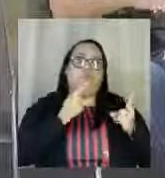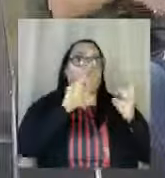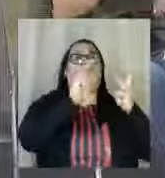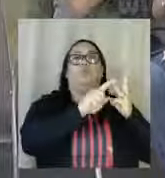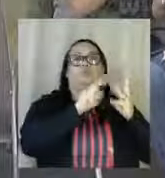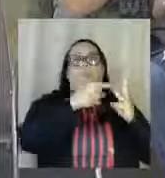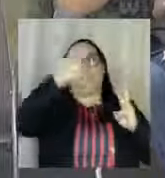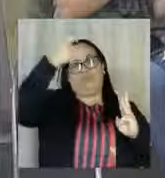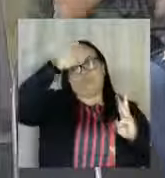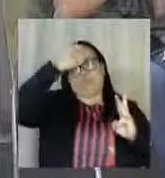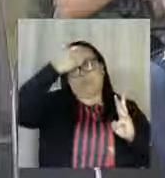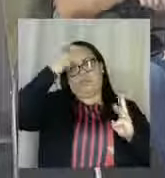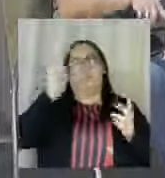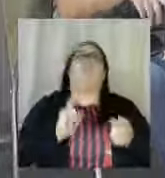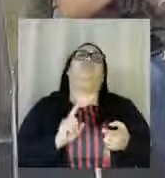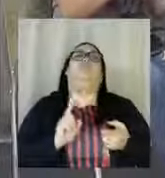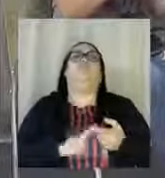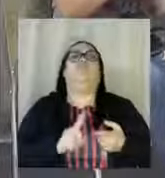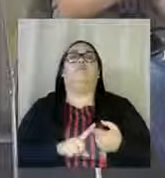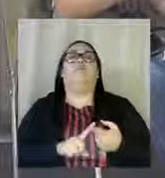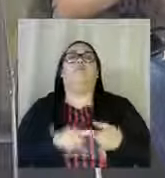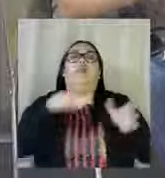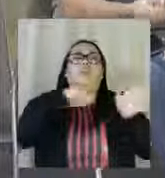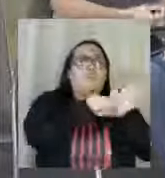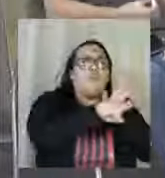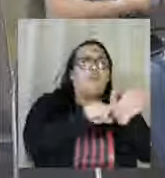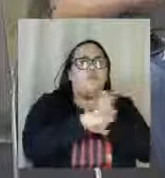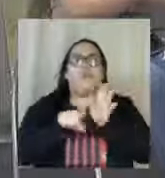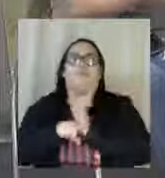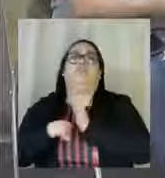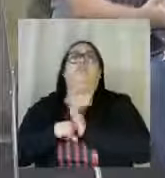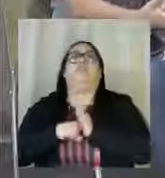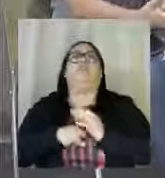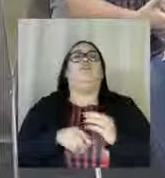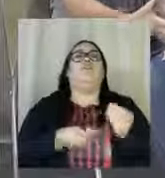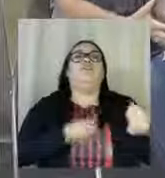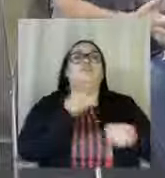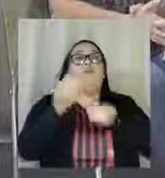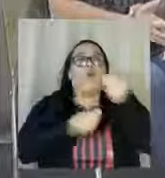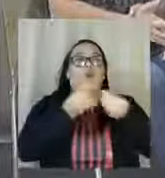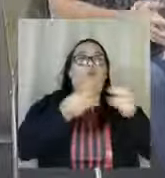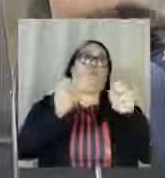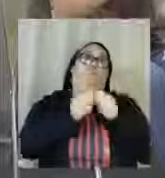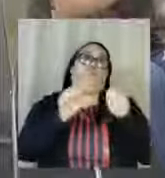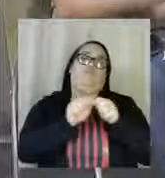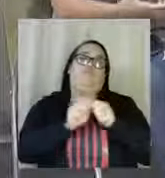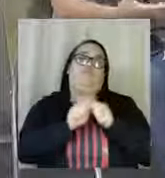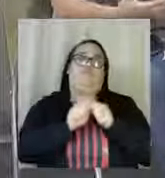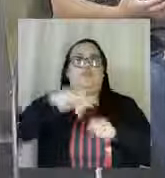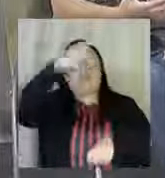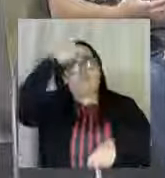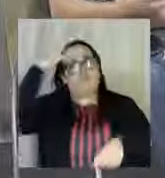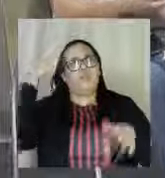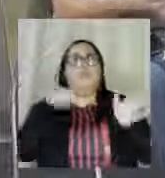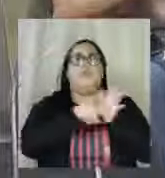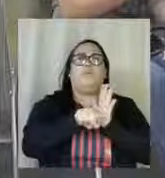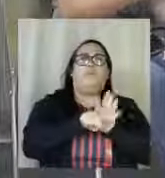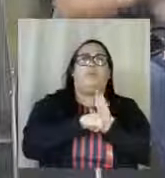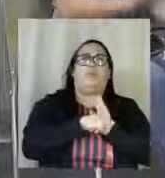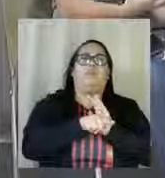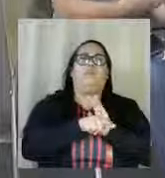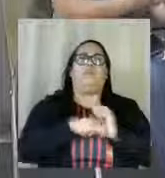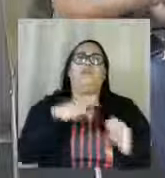E eu fui pesquisando e tendo que me virar, como chegar ali. As pessoas até perguntavam, Cátia, é